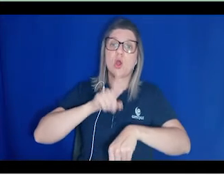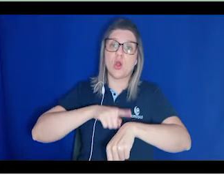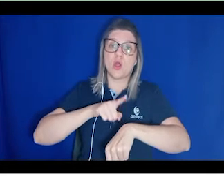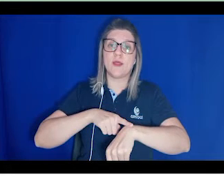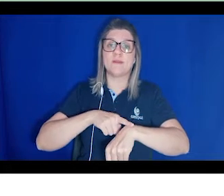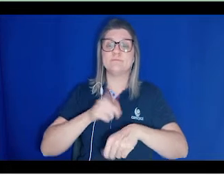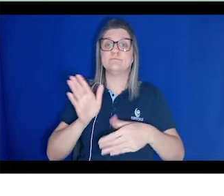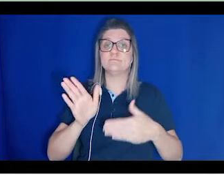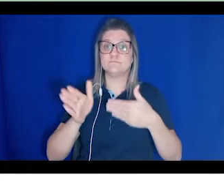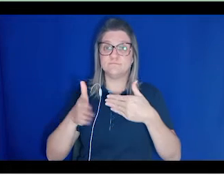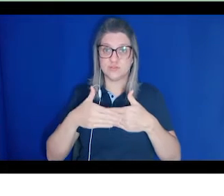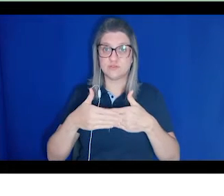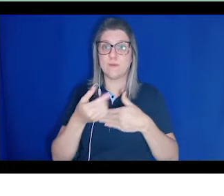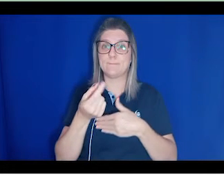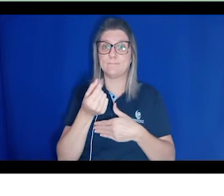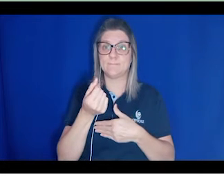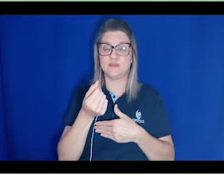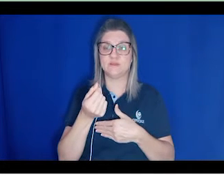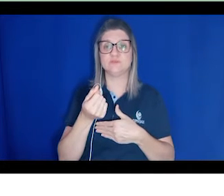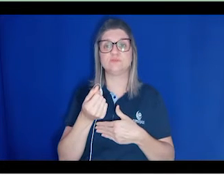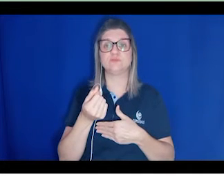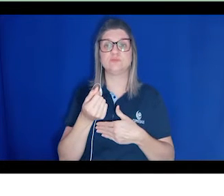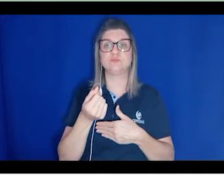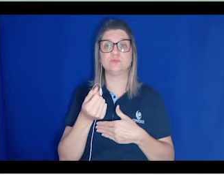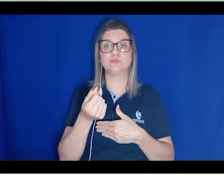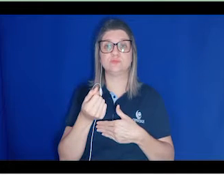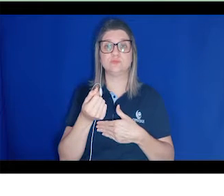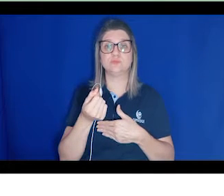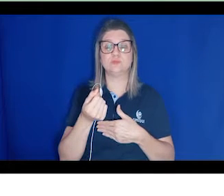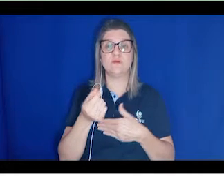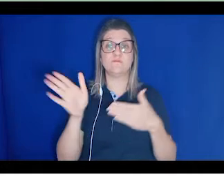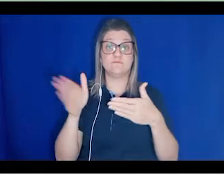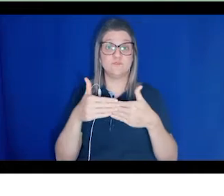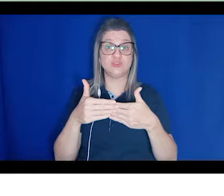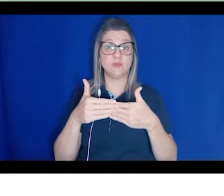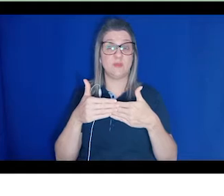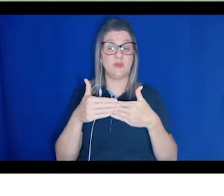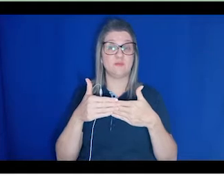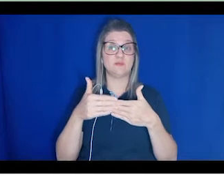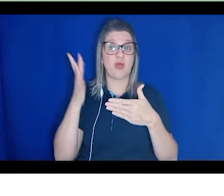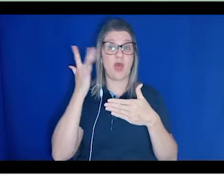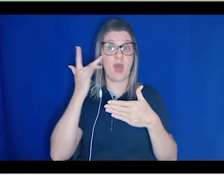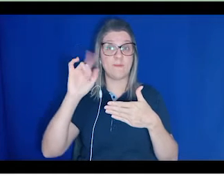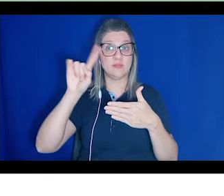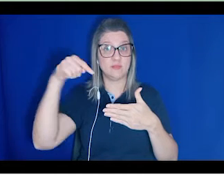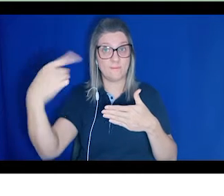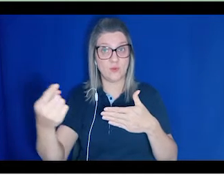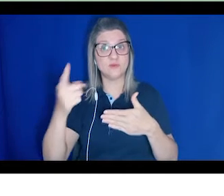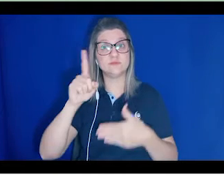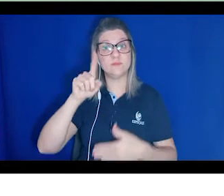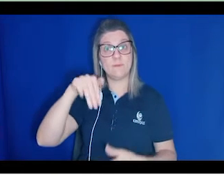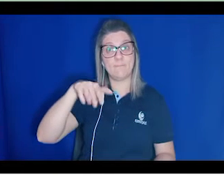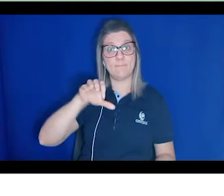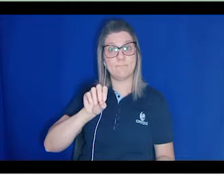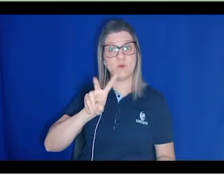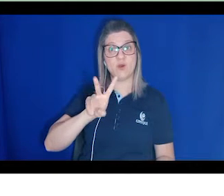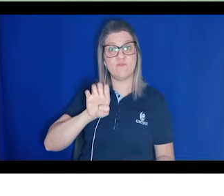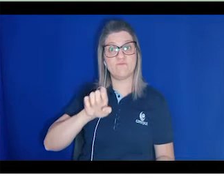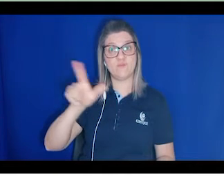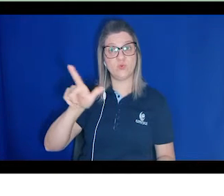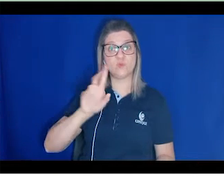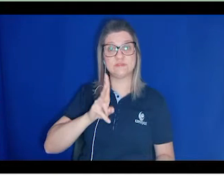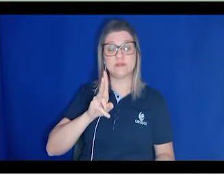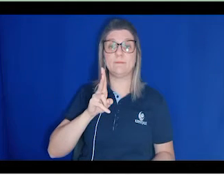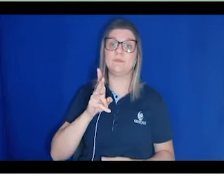de fechamento de amanhã, é o preço de fechamento de depois de amanhã. Portanto, é uma média móvel, que trabalham-se com